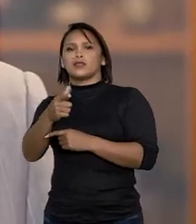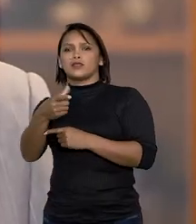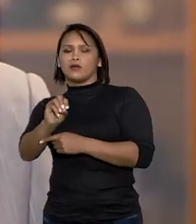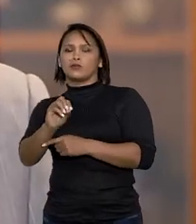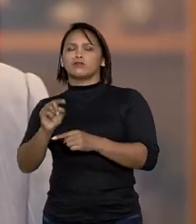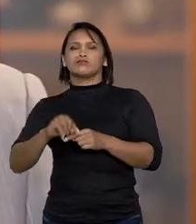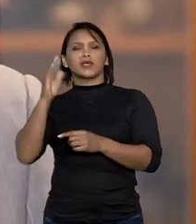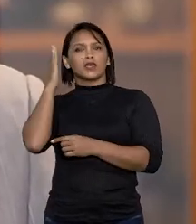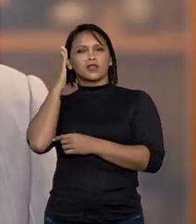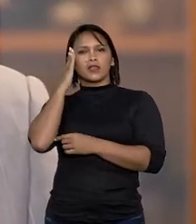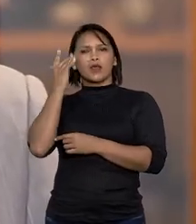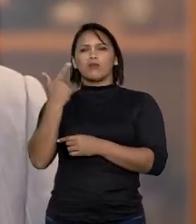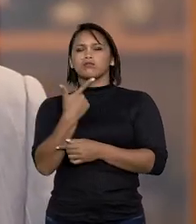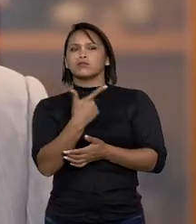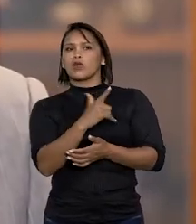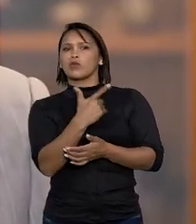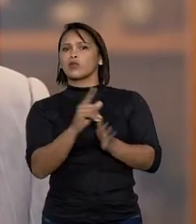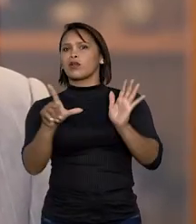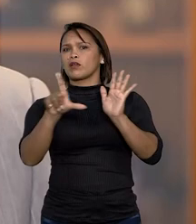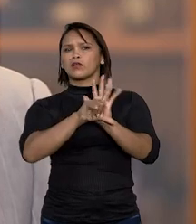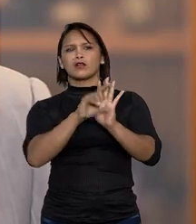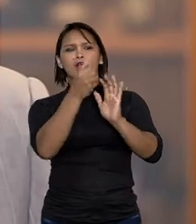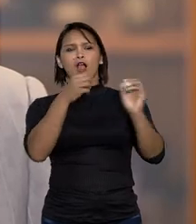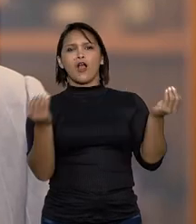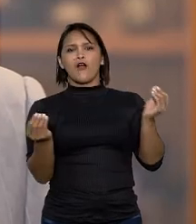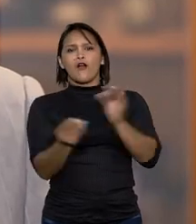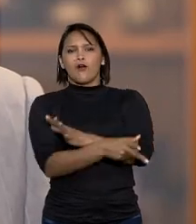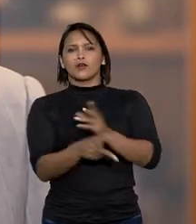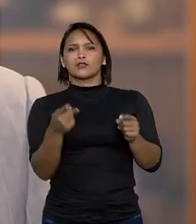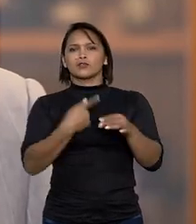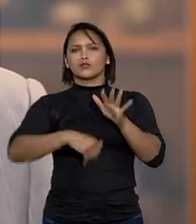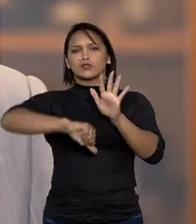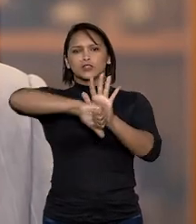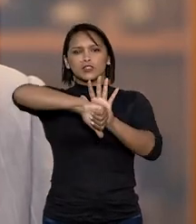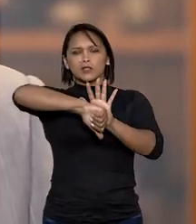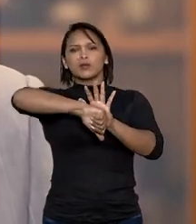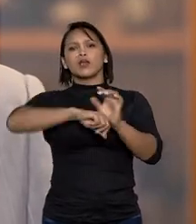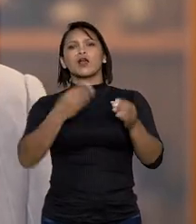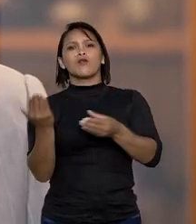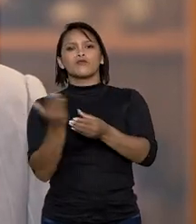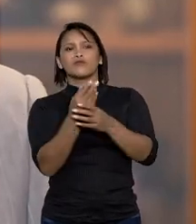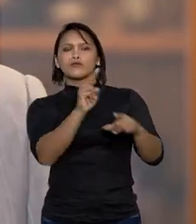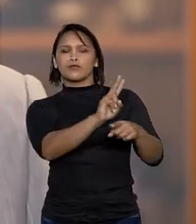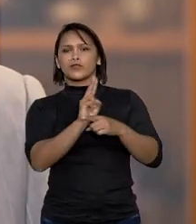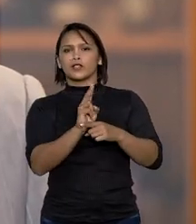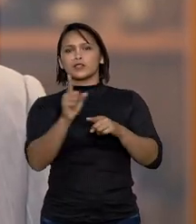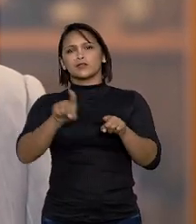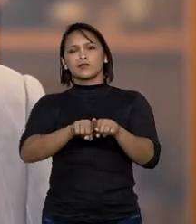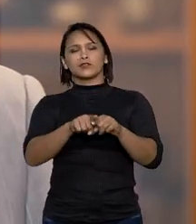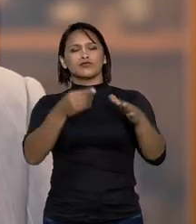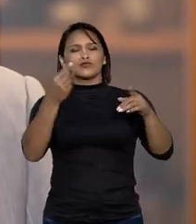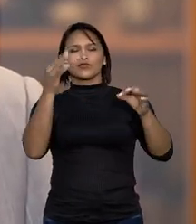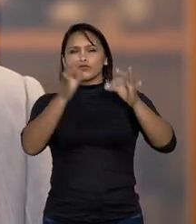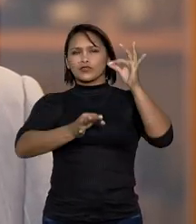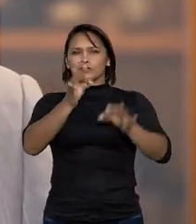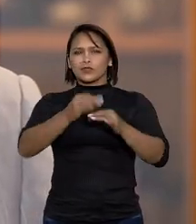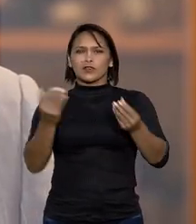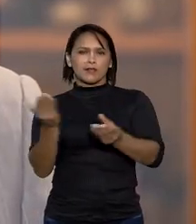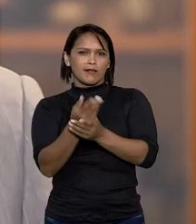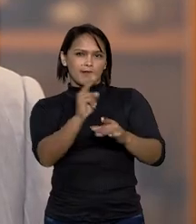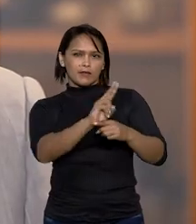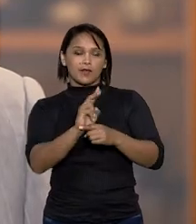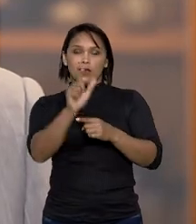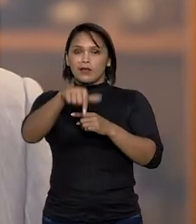Fonseca entendeu não haver ilegalidade flagrante no decreto de prisão preventiva que justifiquem o deferimento da liminar